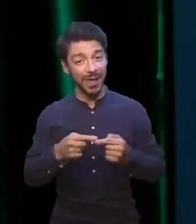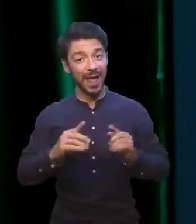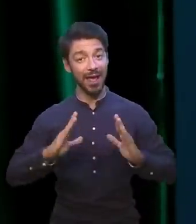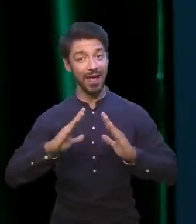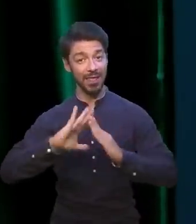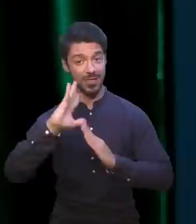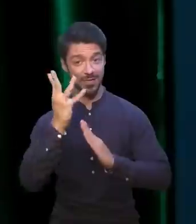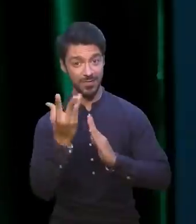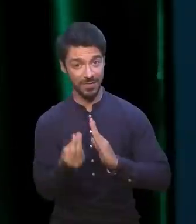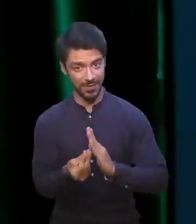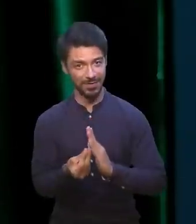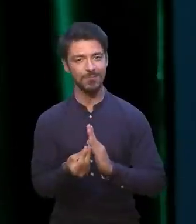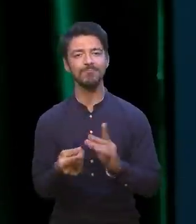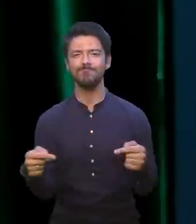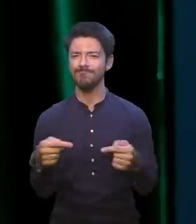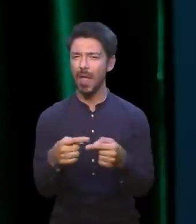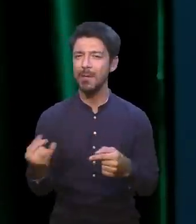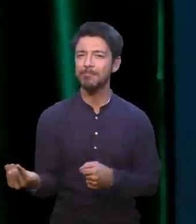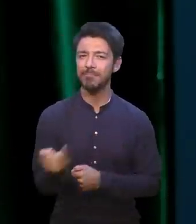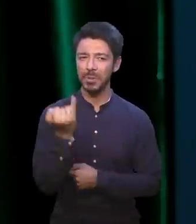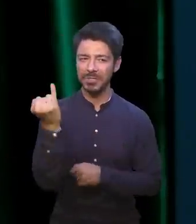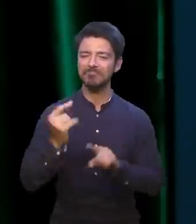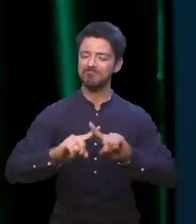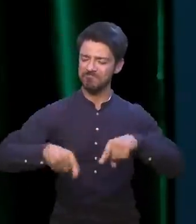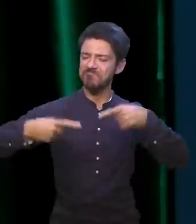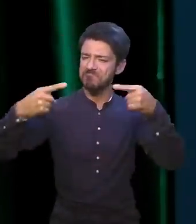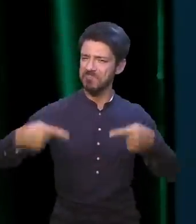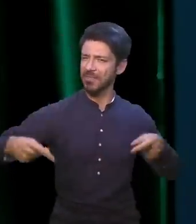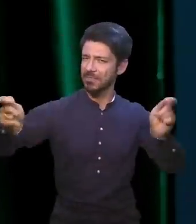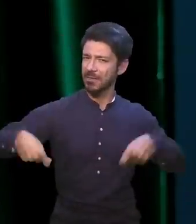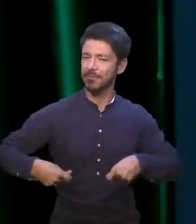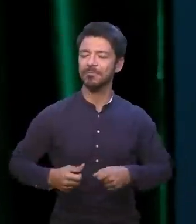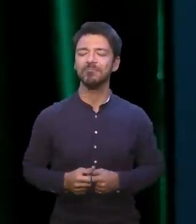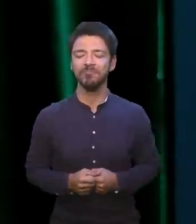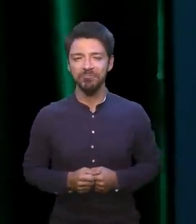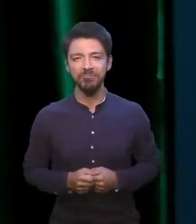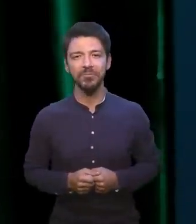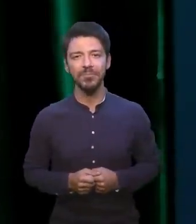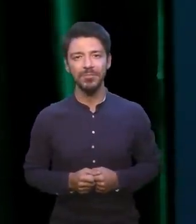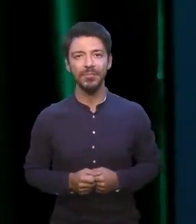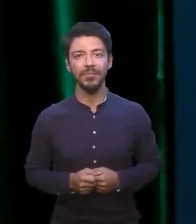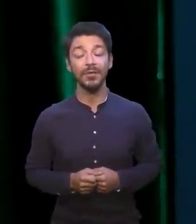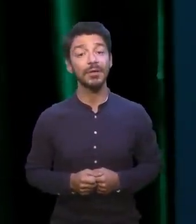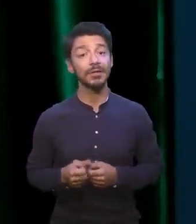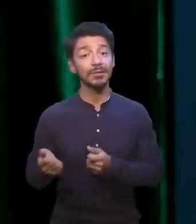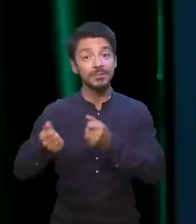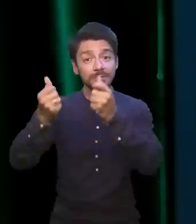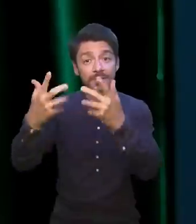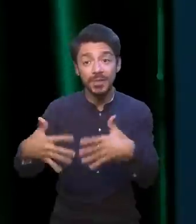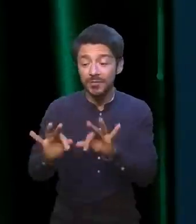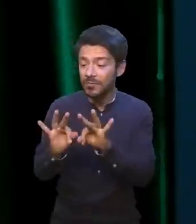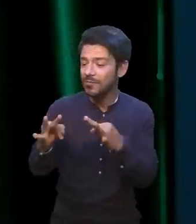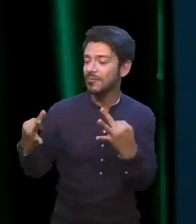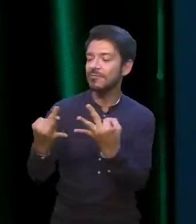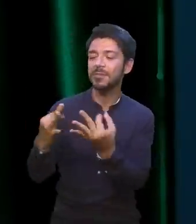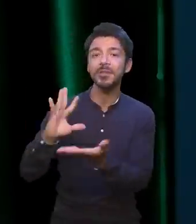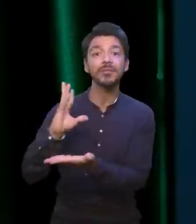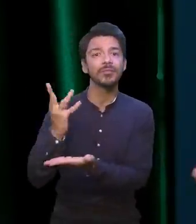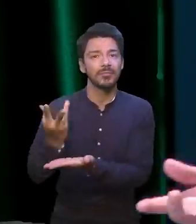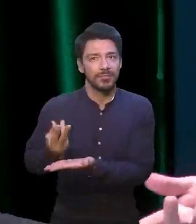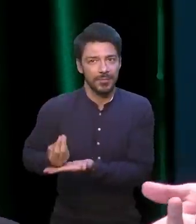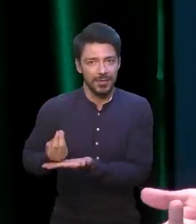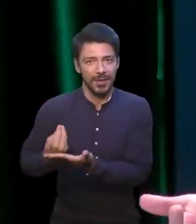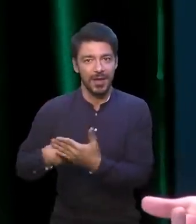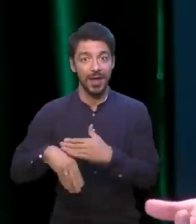muito importante nesses desafios. E aí eu falei da família espírita. Na